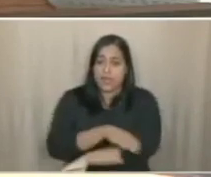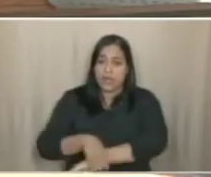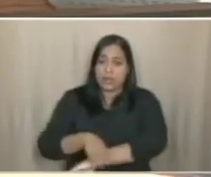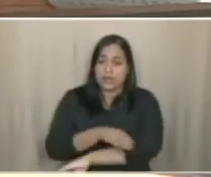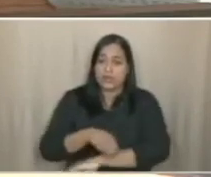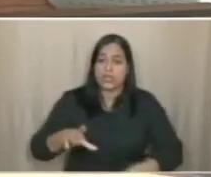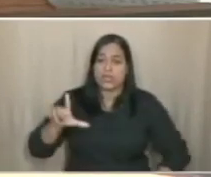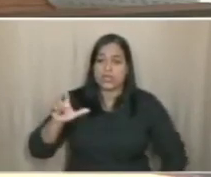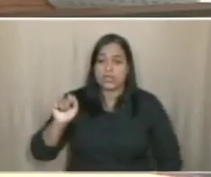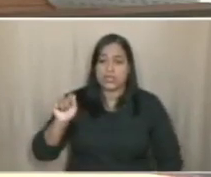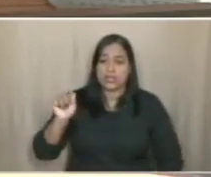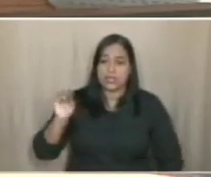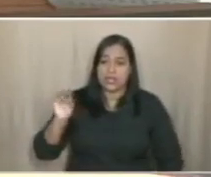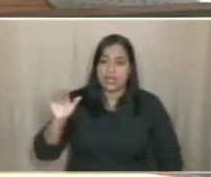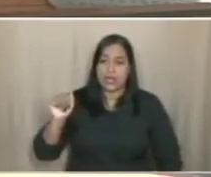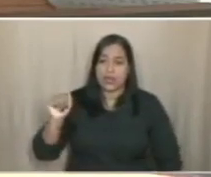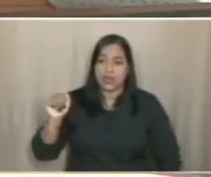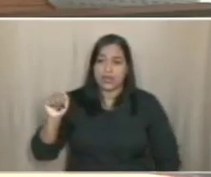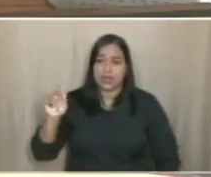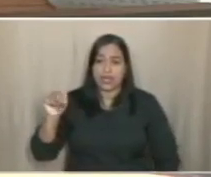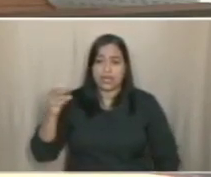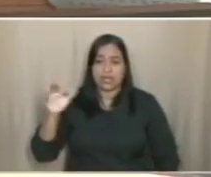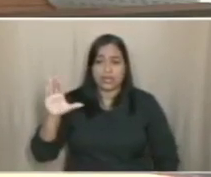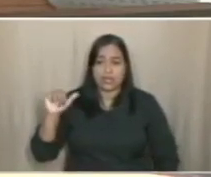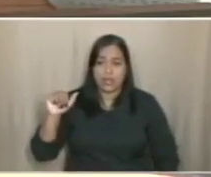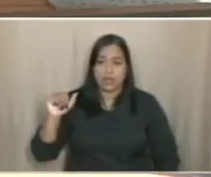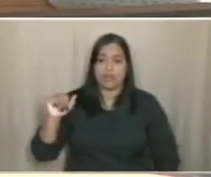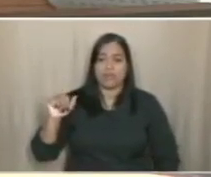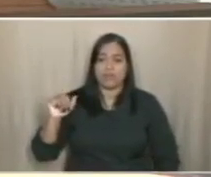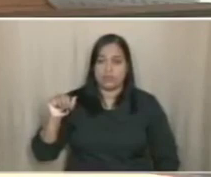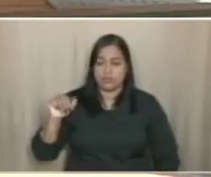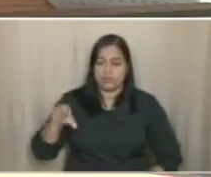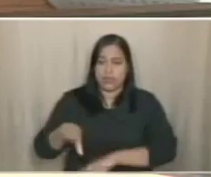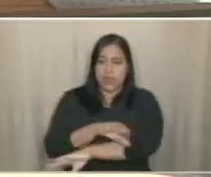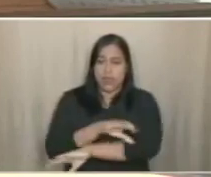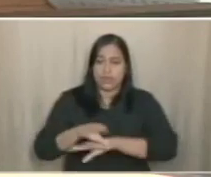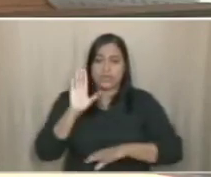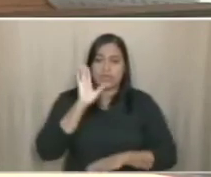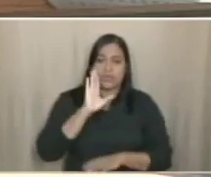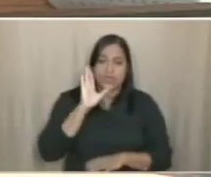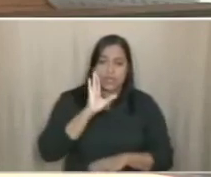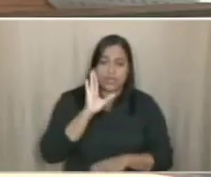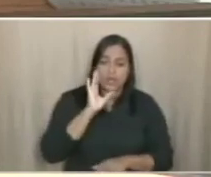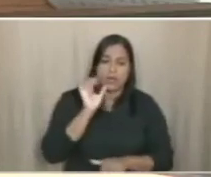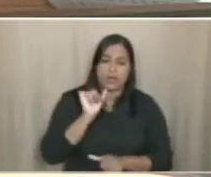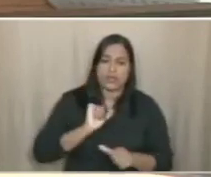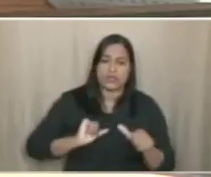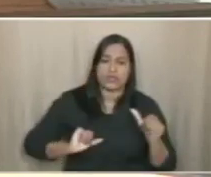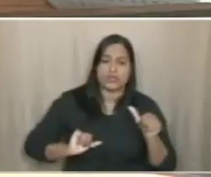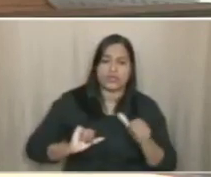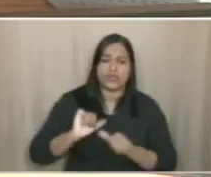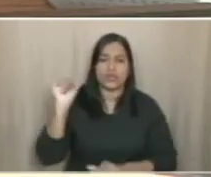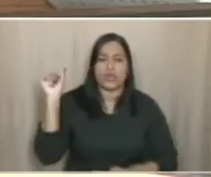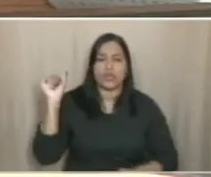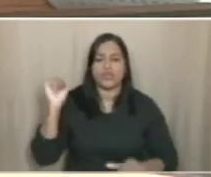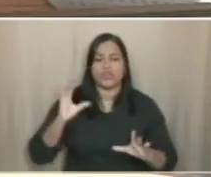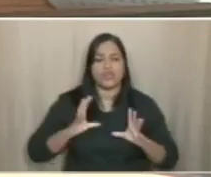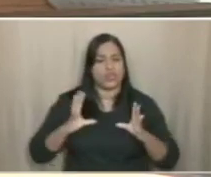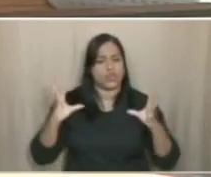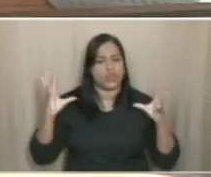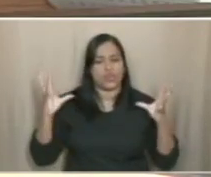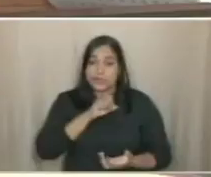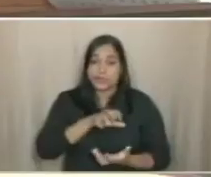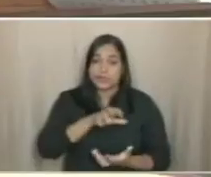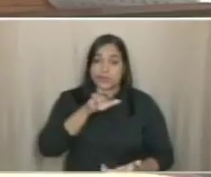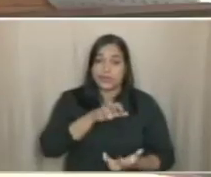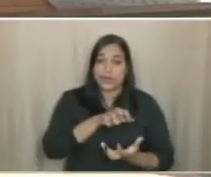Lagoa do Araçá que entre nesse processo nesse procedimento do calçada legal e troque toda todo o calçamento do